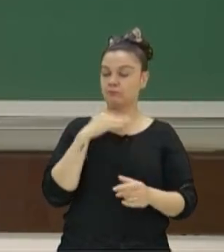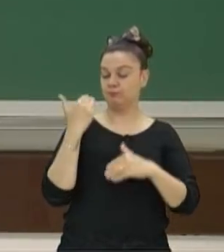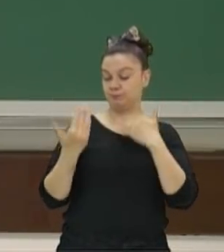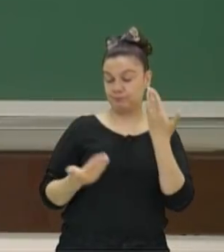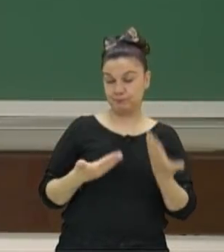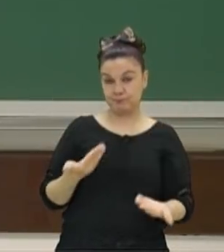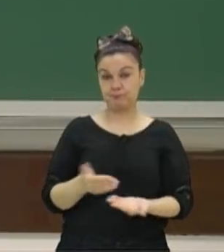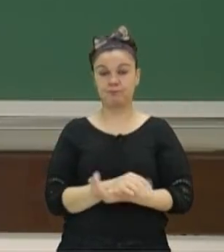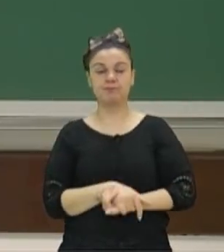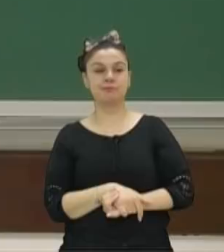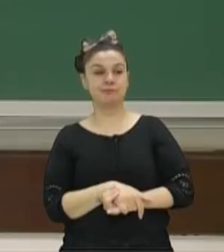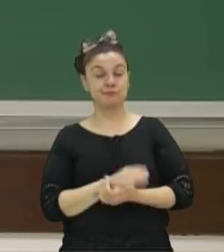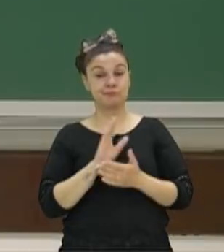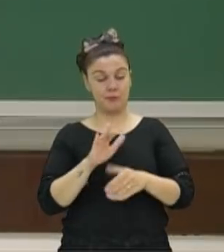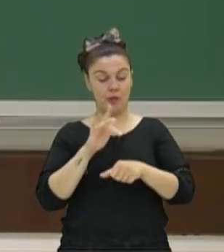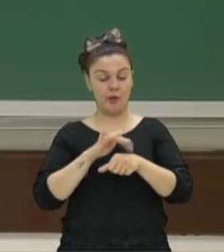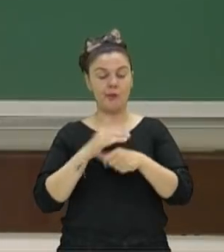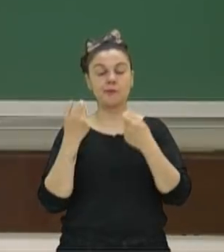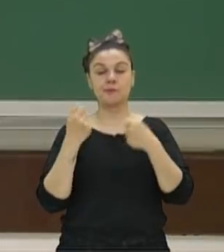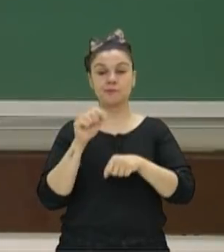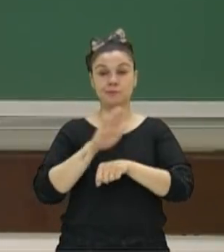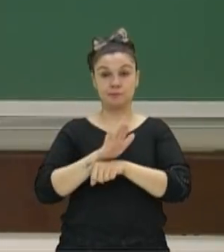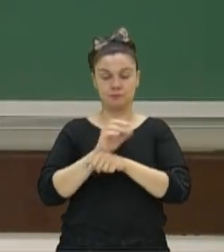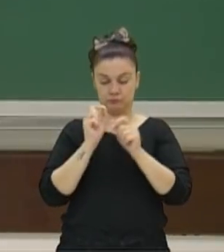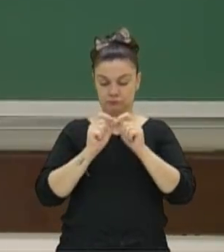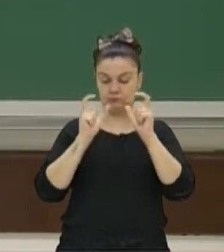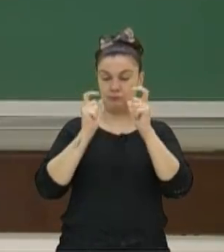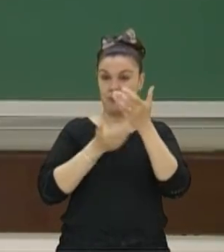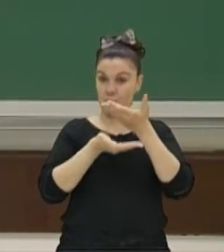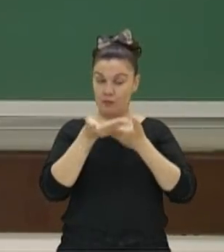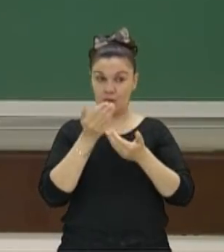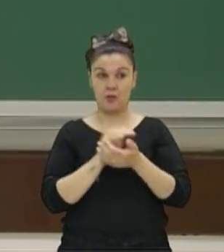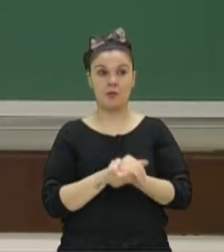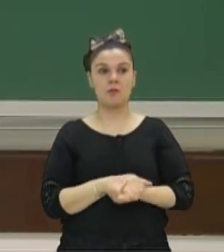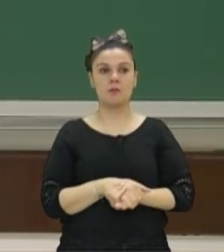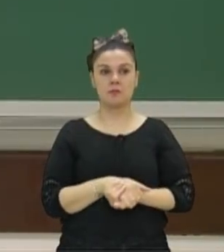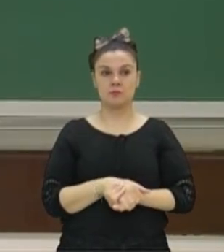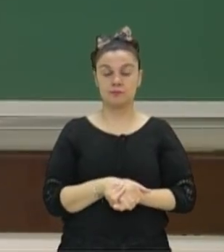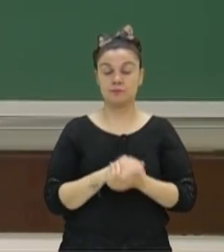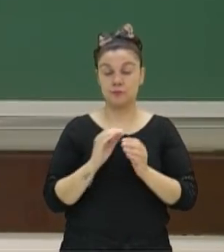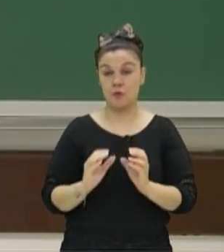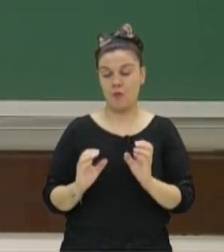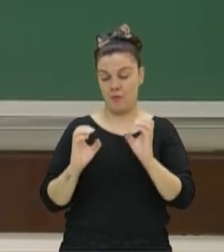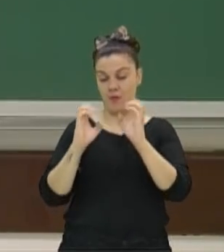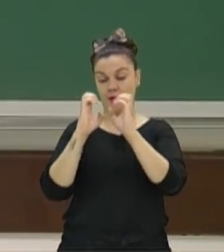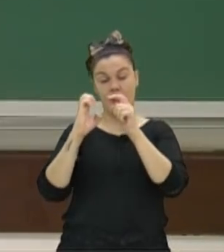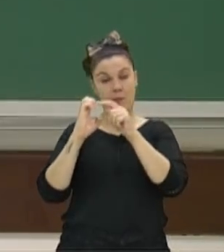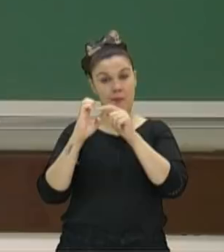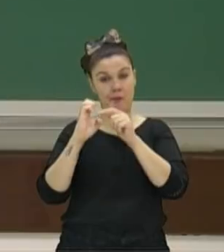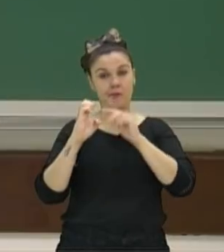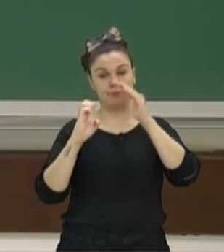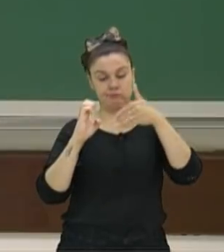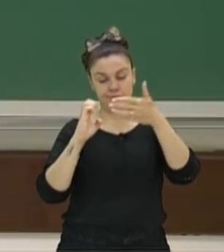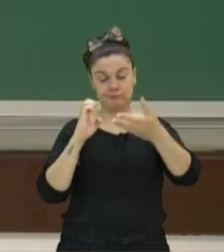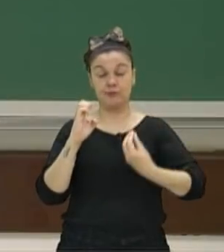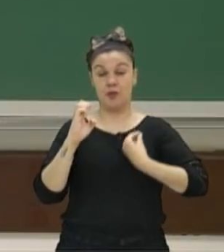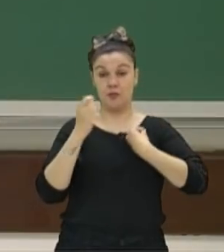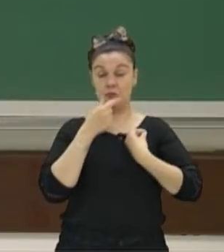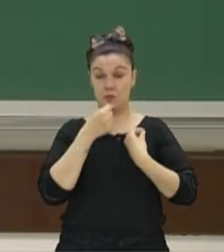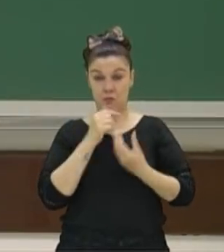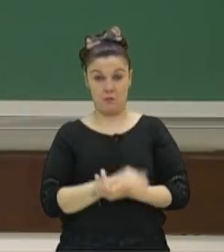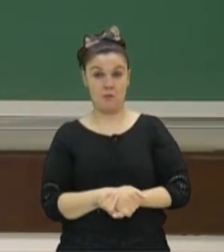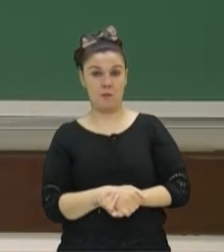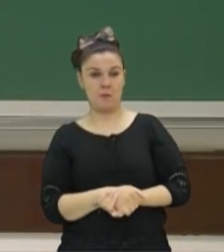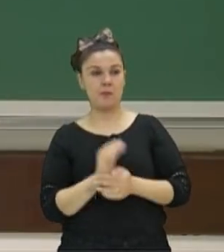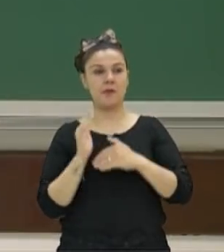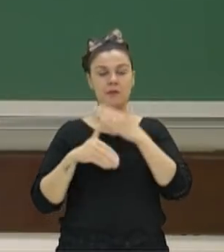mortes. Então, é uma doença que precisa de uma atenção, tá? Porque a próstata, ao longo da vida do homem,